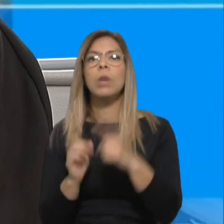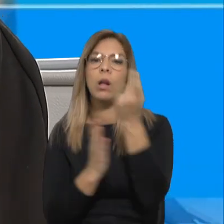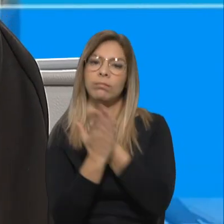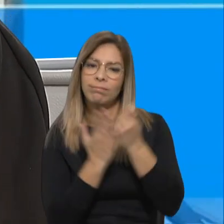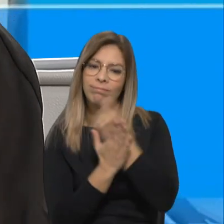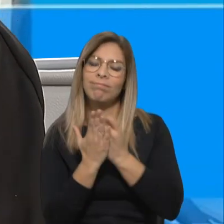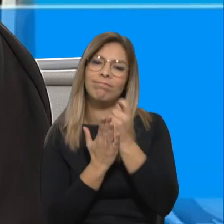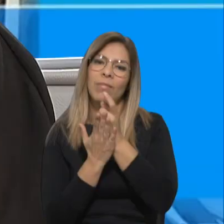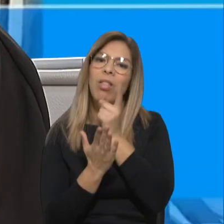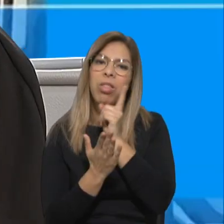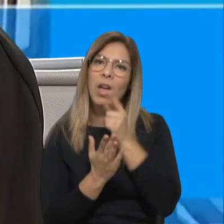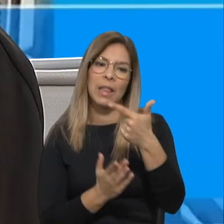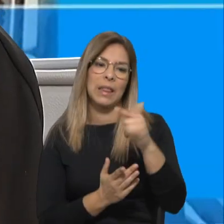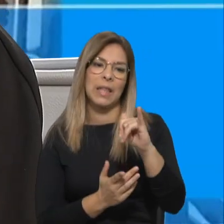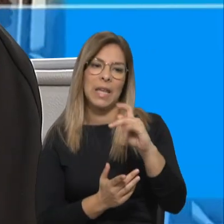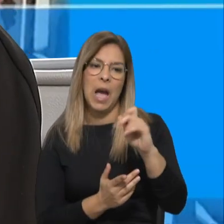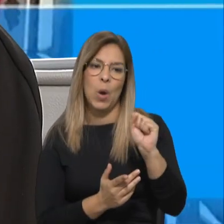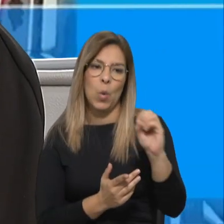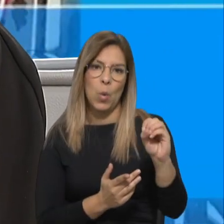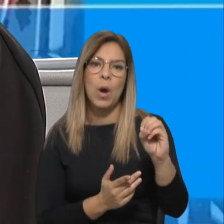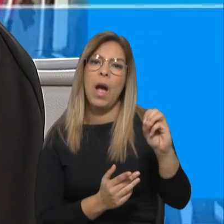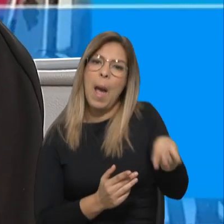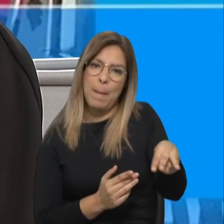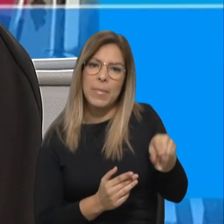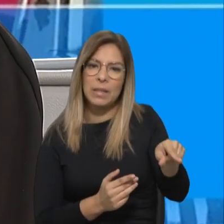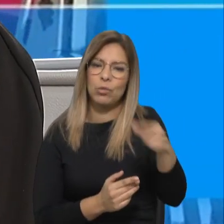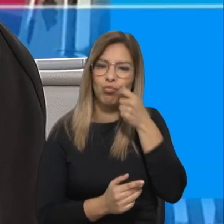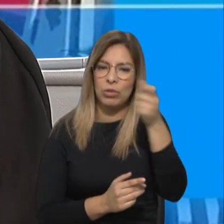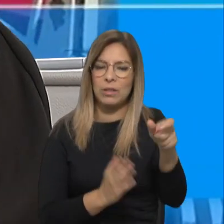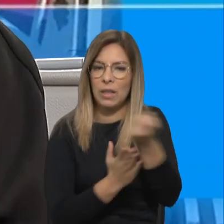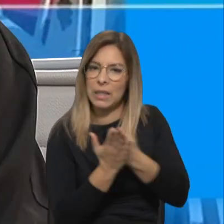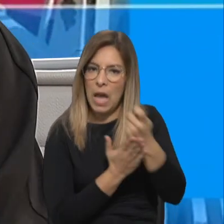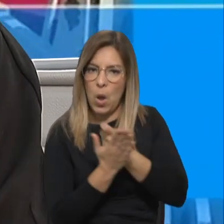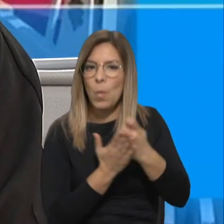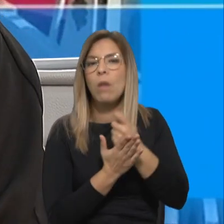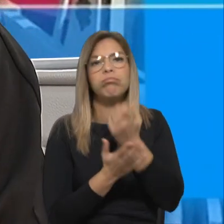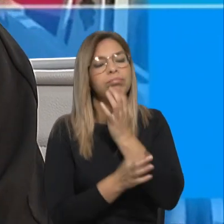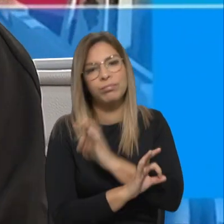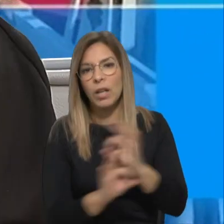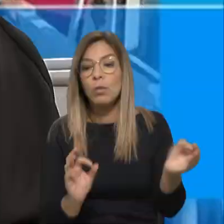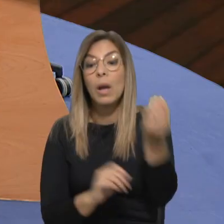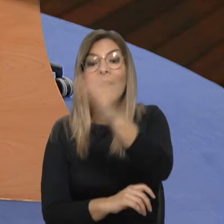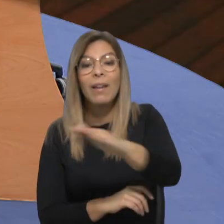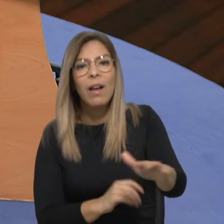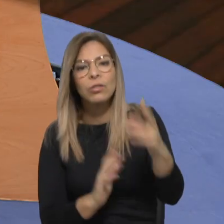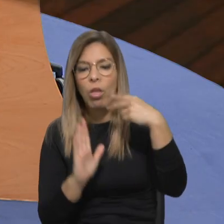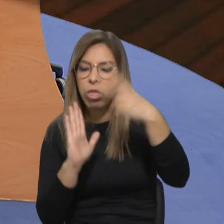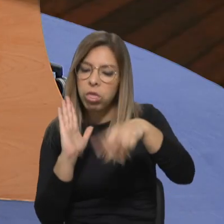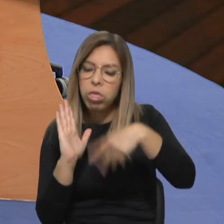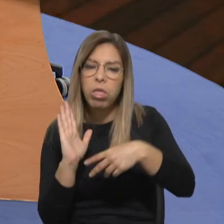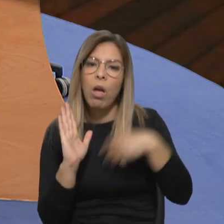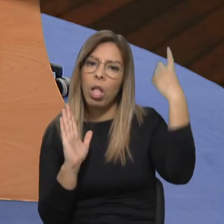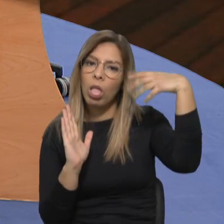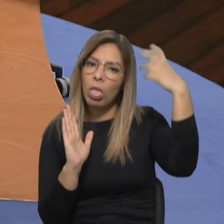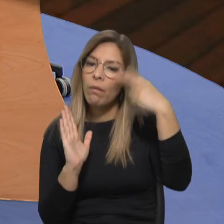elogiar do Tiago M, porque de facto são ilustrações fantásticas, de chegarmos às crianças e de uma forma tranquila